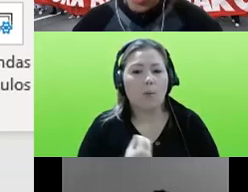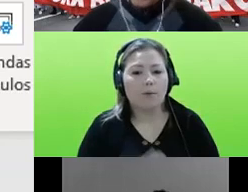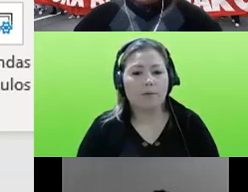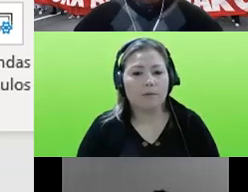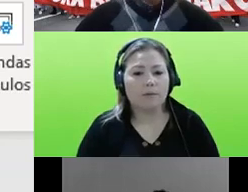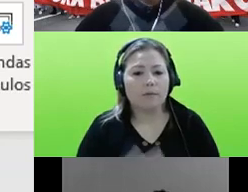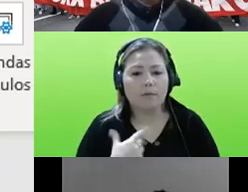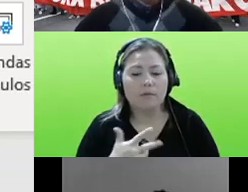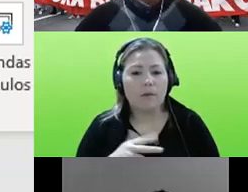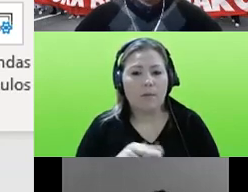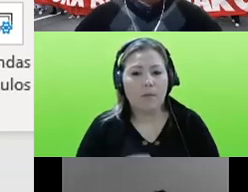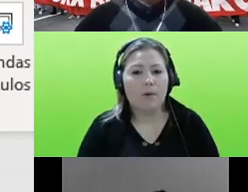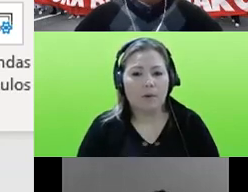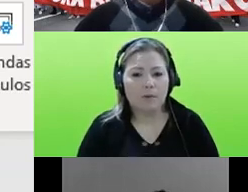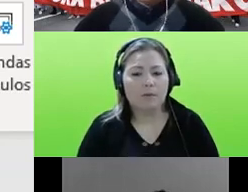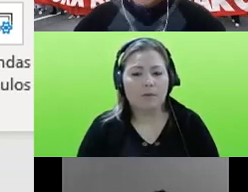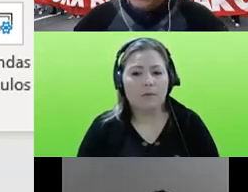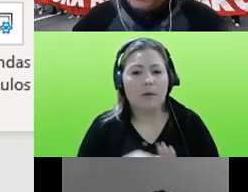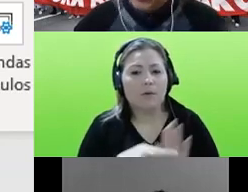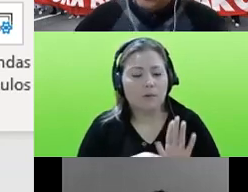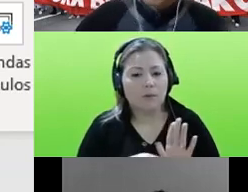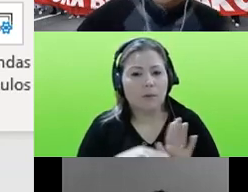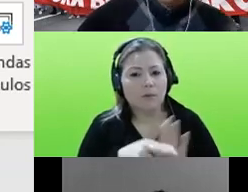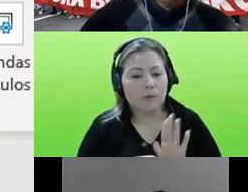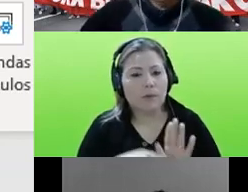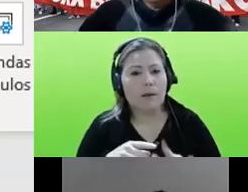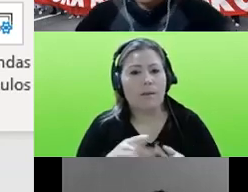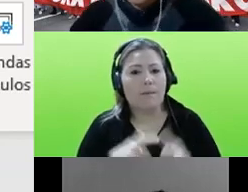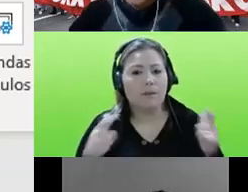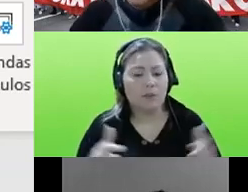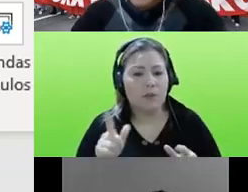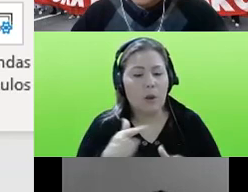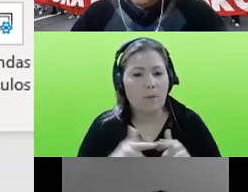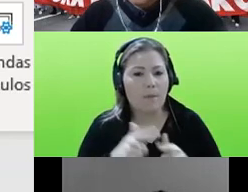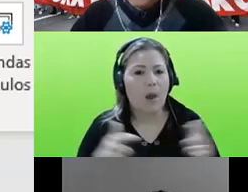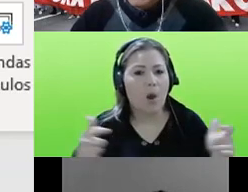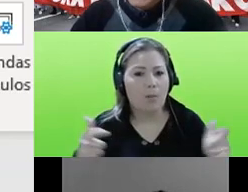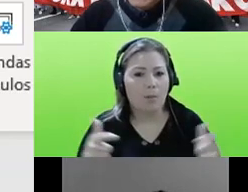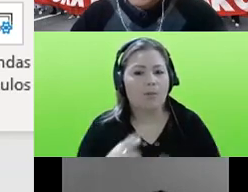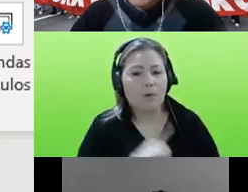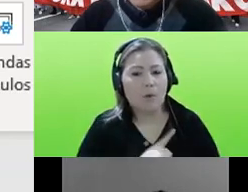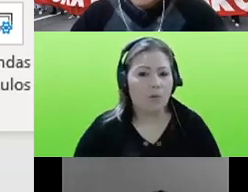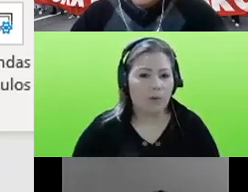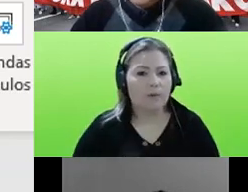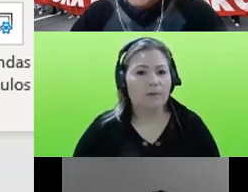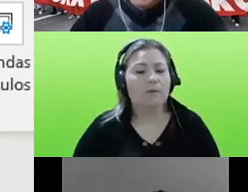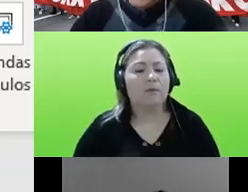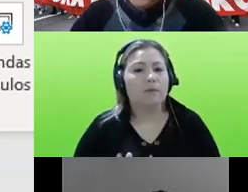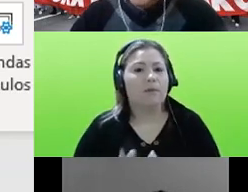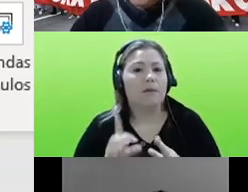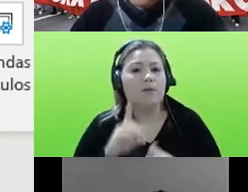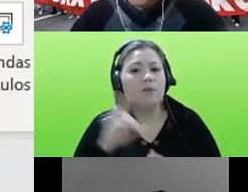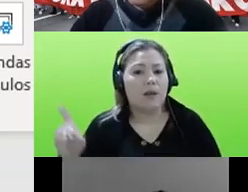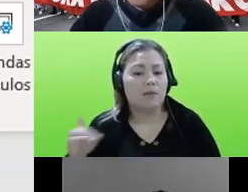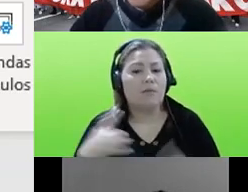impor uma doutrina abrangente. Por exemplo, esse é o maior problema com governos de extrema direita, de querer que